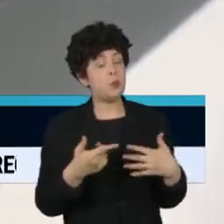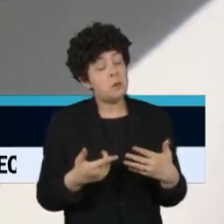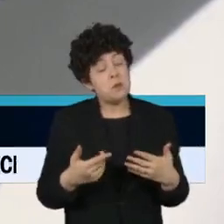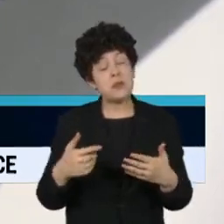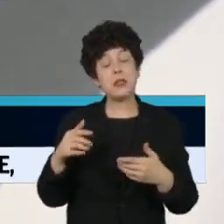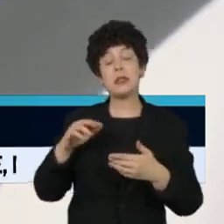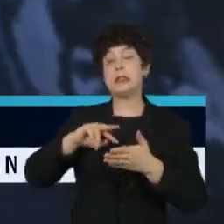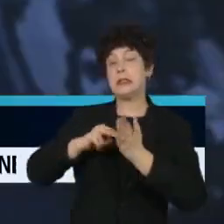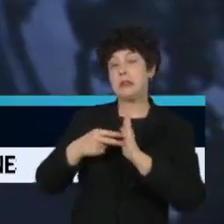sobre esse governo é